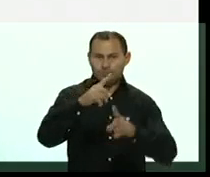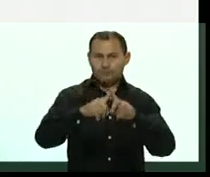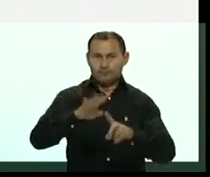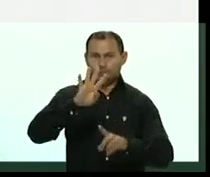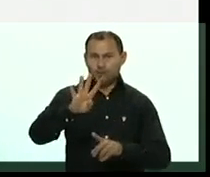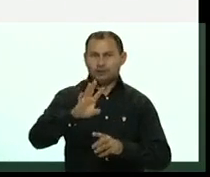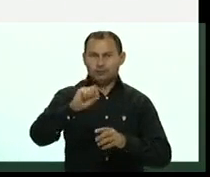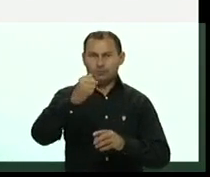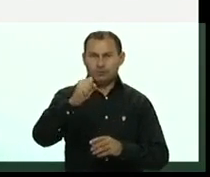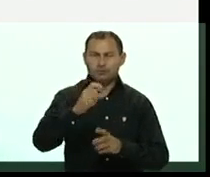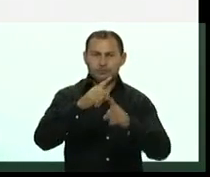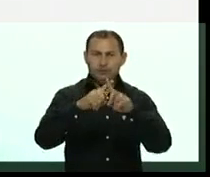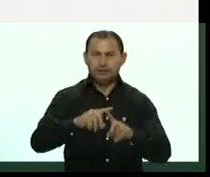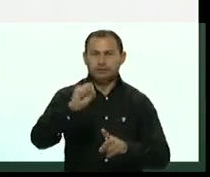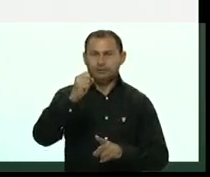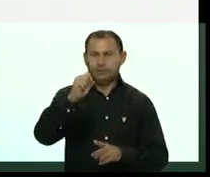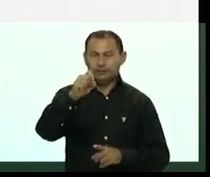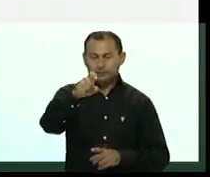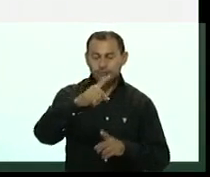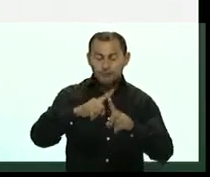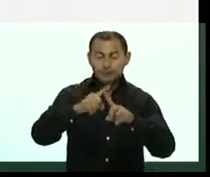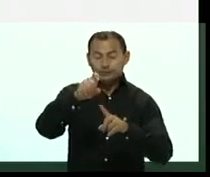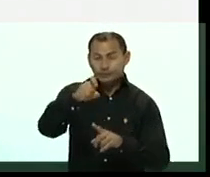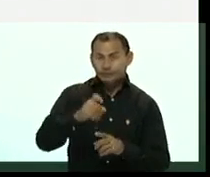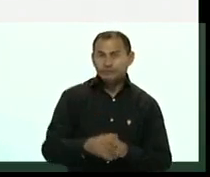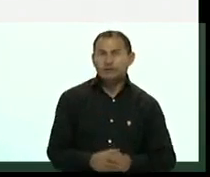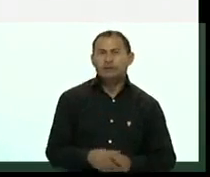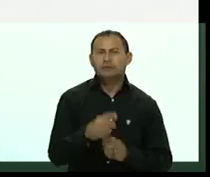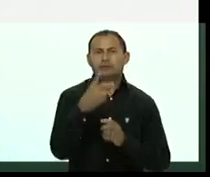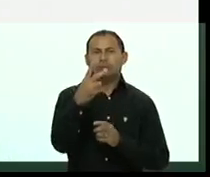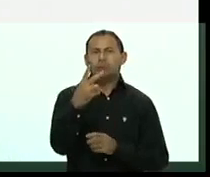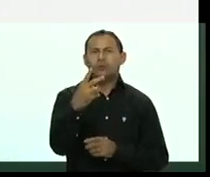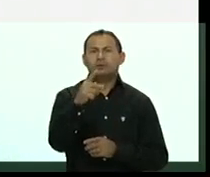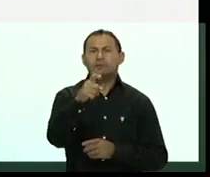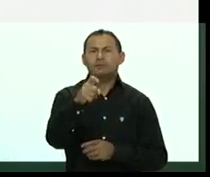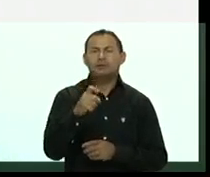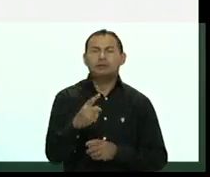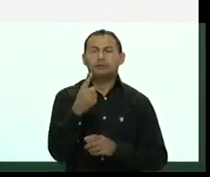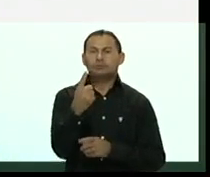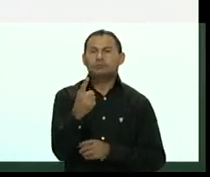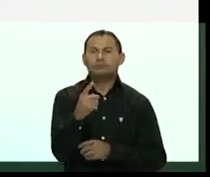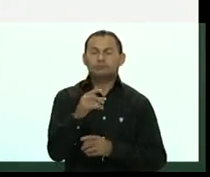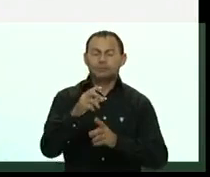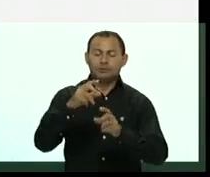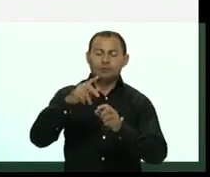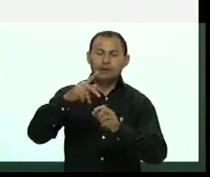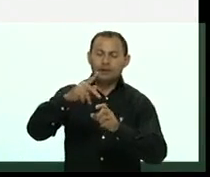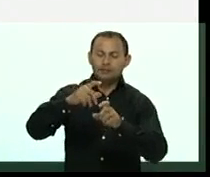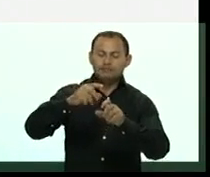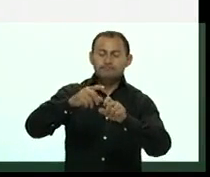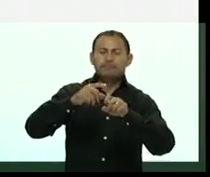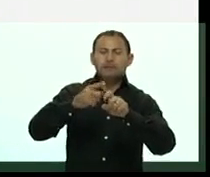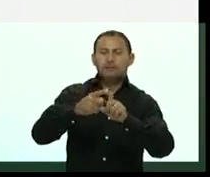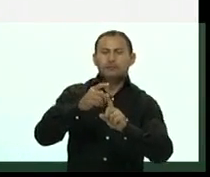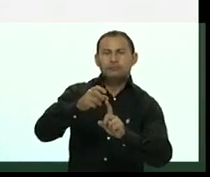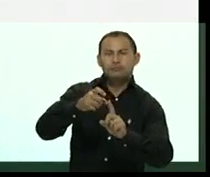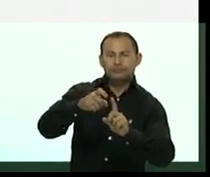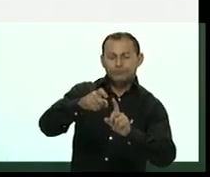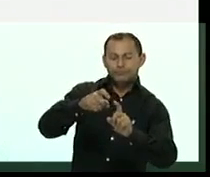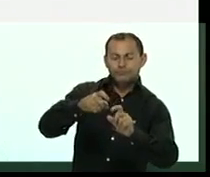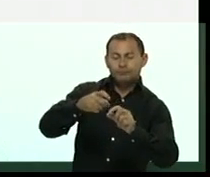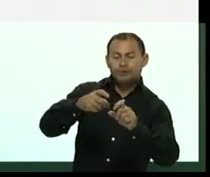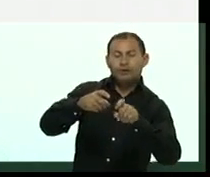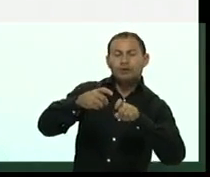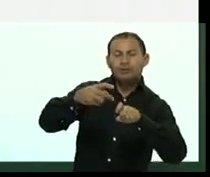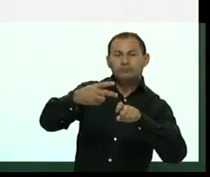4, 8. Vezes x, 2 menos 1 no expoente, então 1 eu nem vou colocar nada. Por isso que está aparecendo esse 8x aqui,